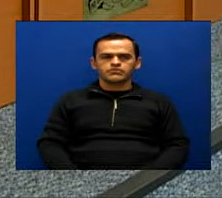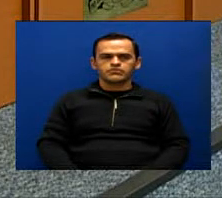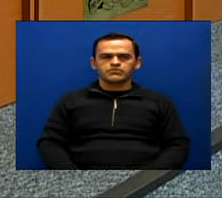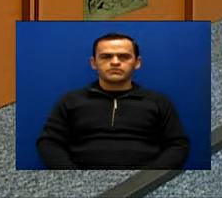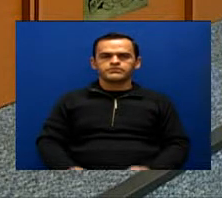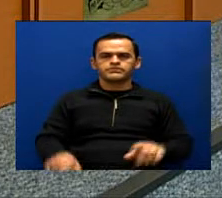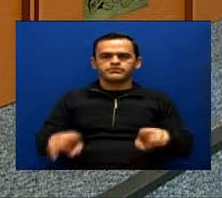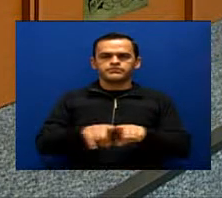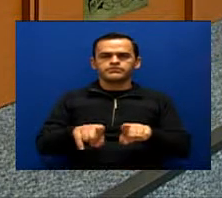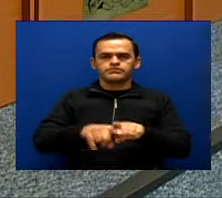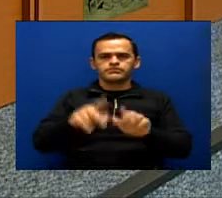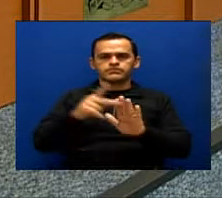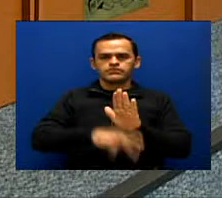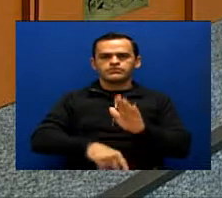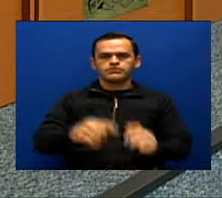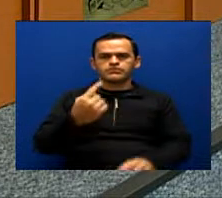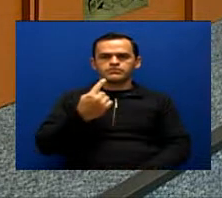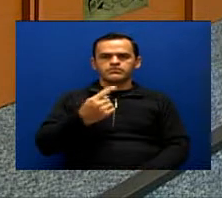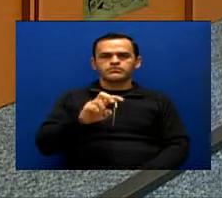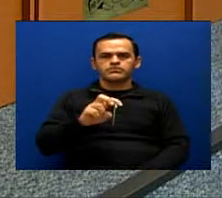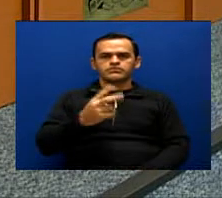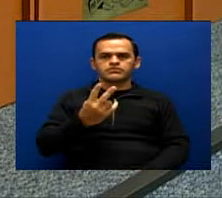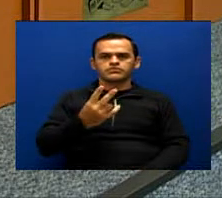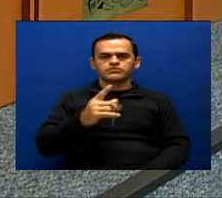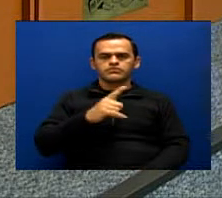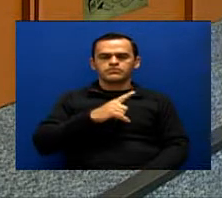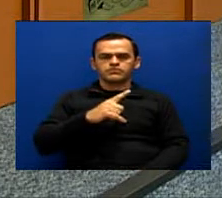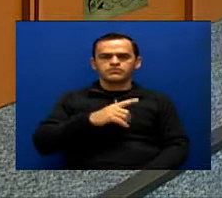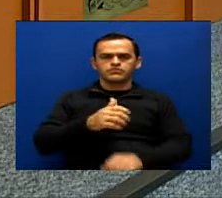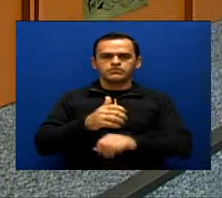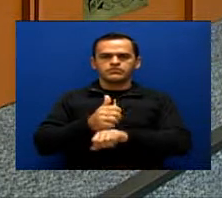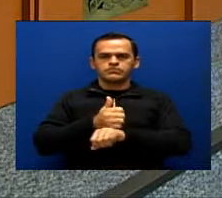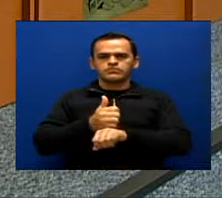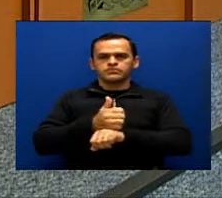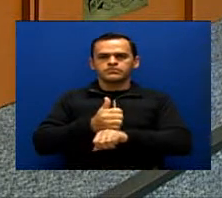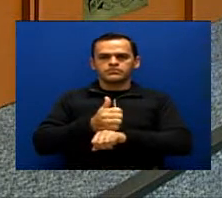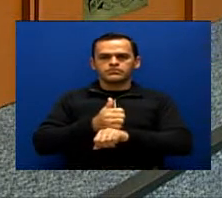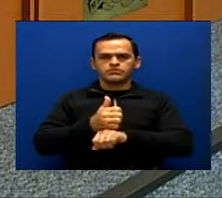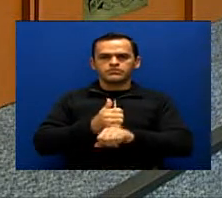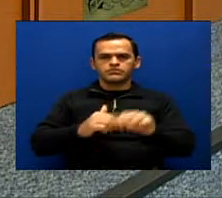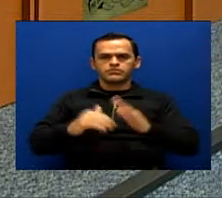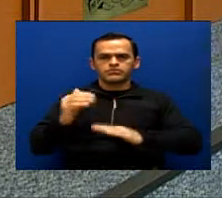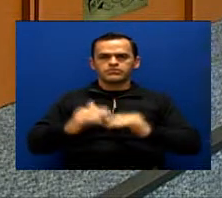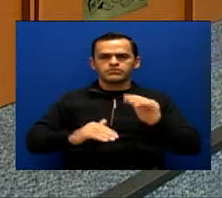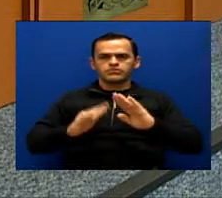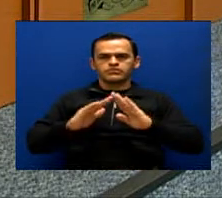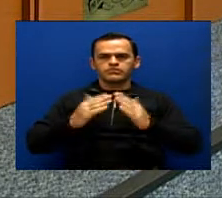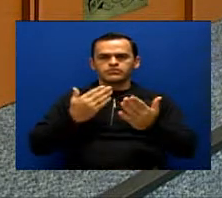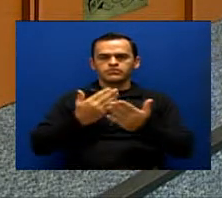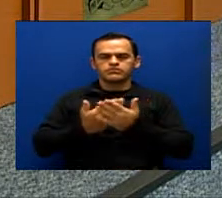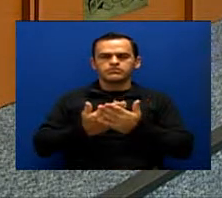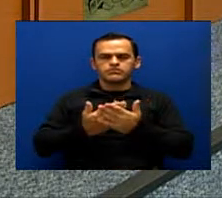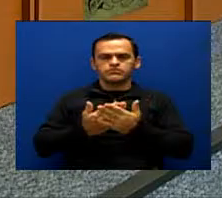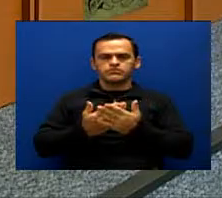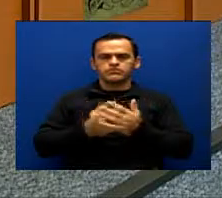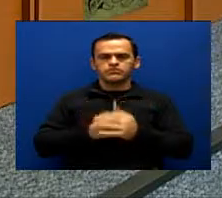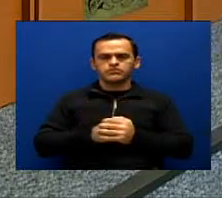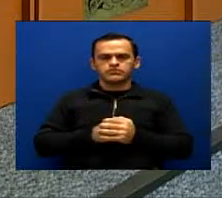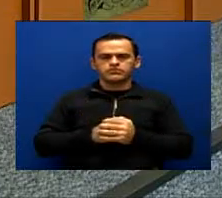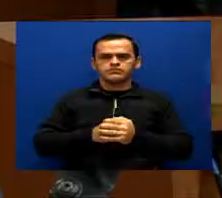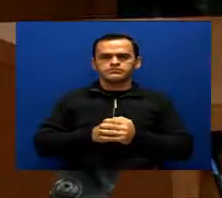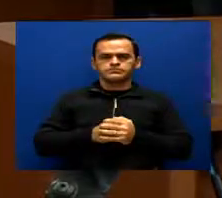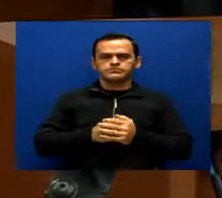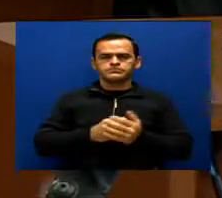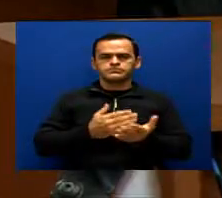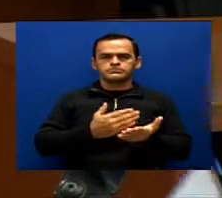Também tem um projeto, 152, tem vários especialistas aí de educação. Quando nós